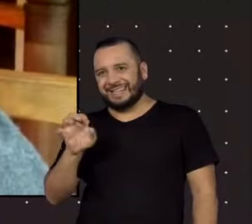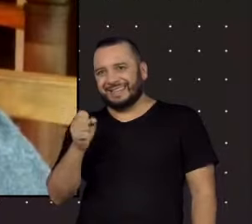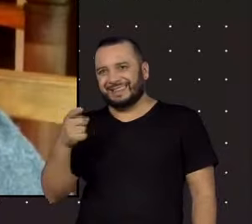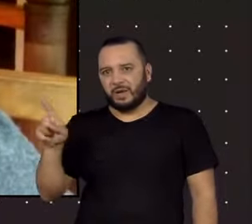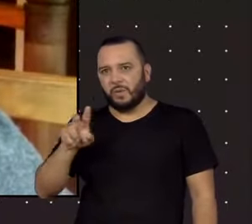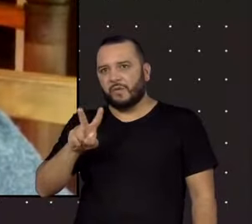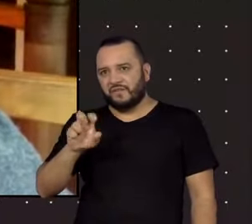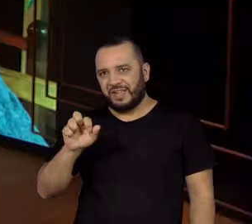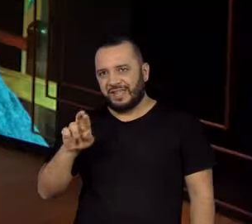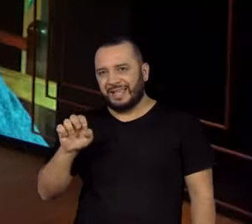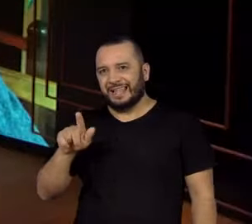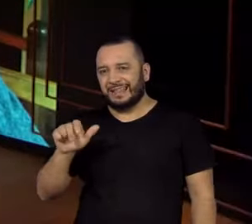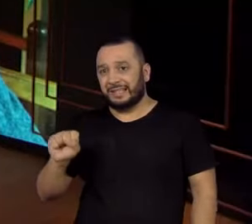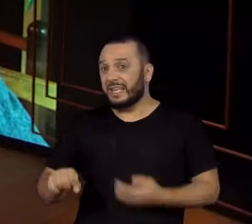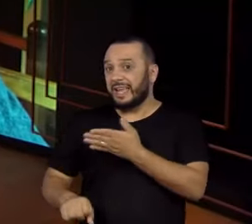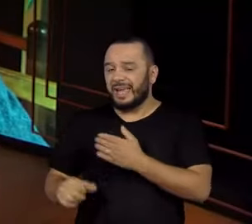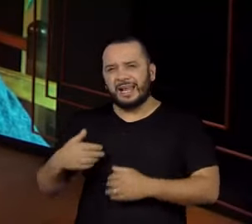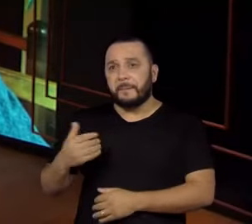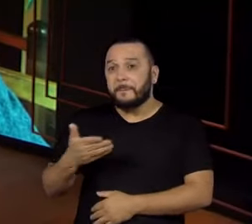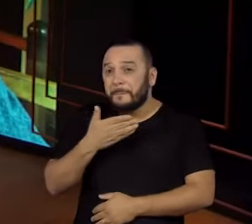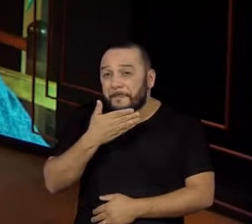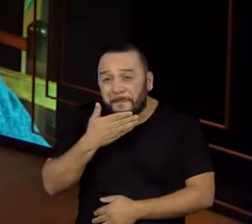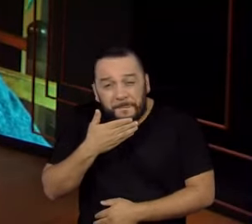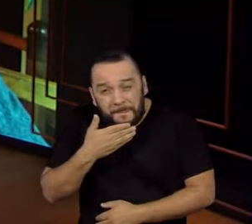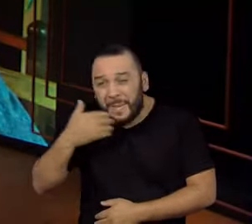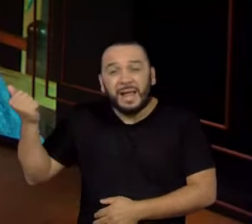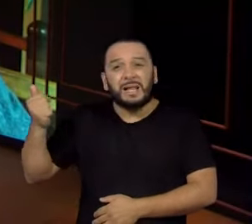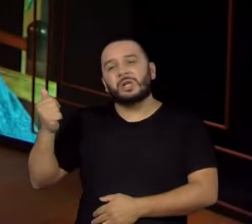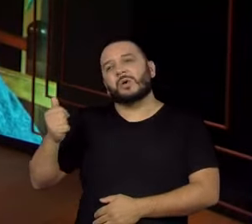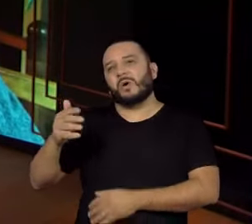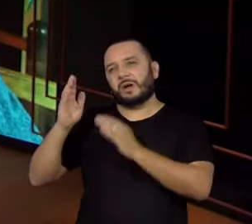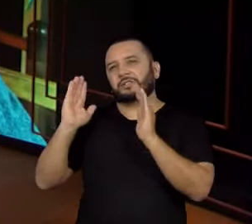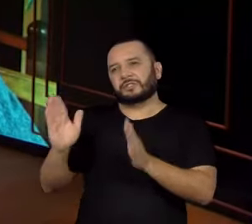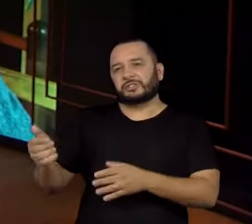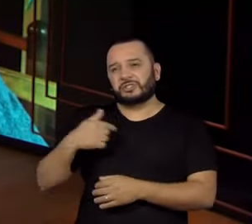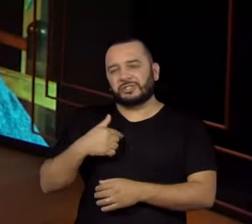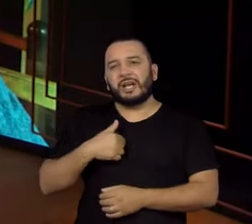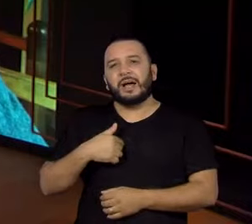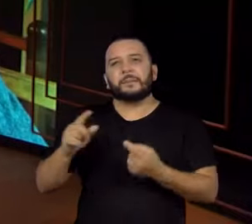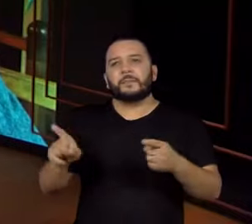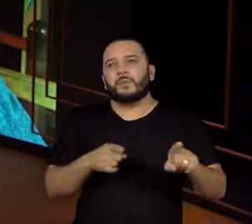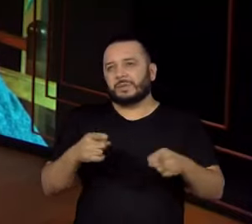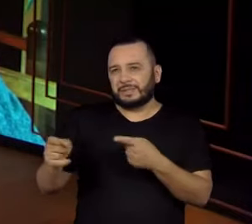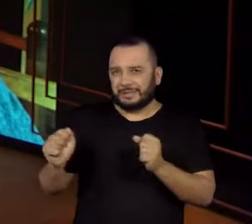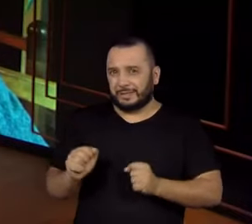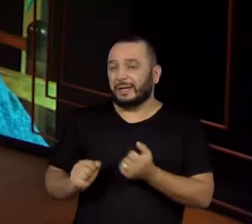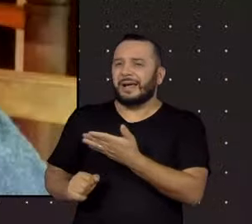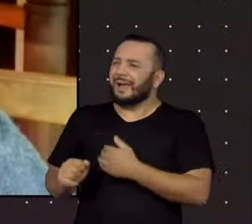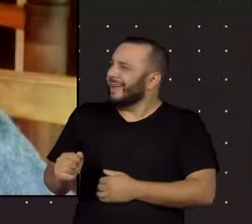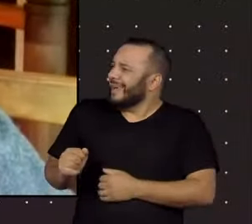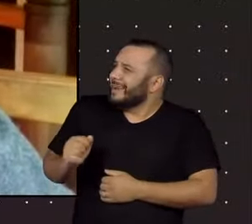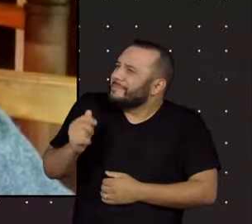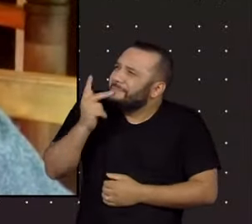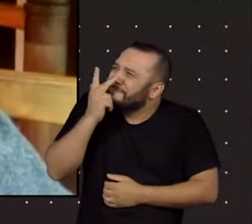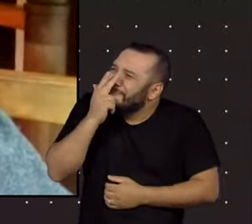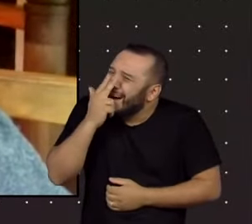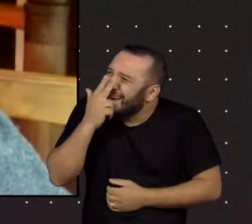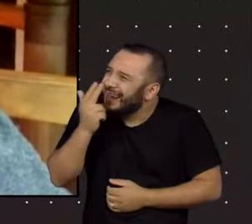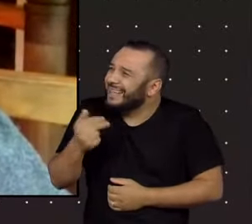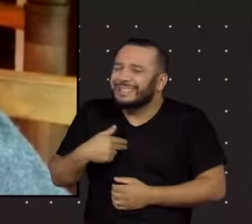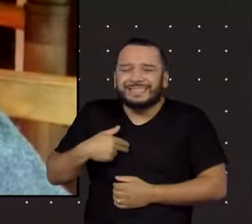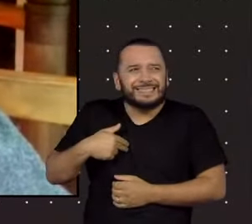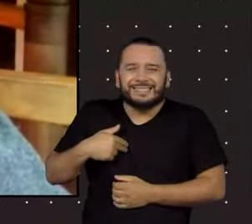romance, porque não tem nada a ver com os outros tipos de romance brasileiro urbano. Era uma coisa medievalesca, da Minas